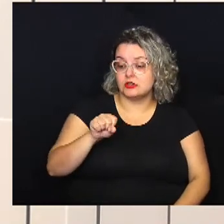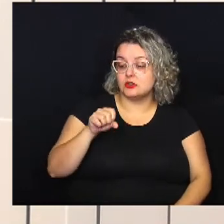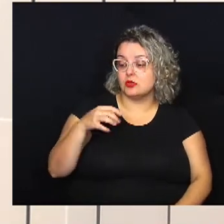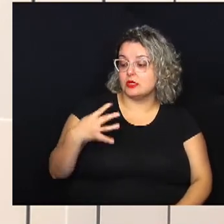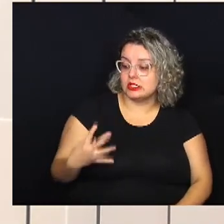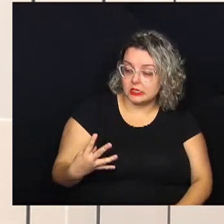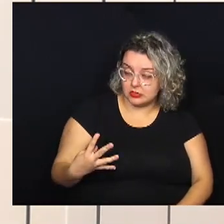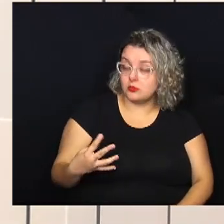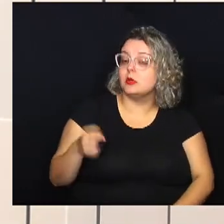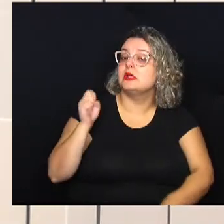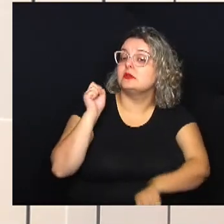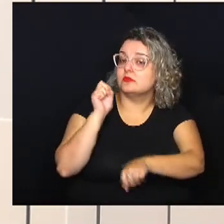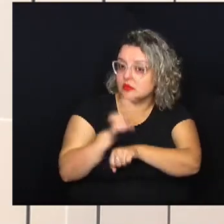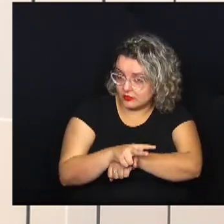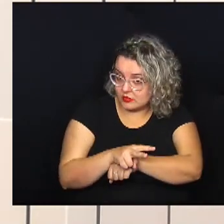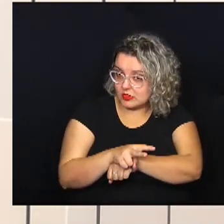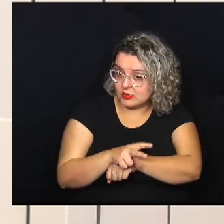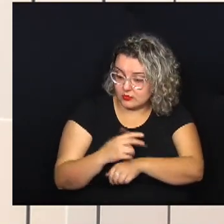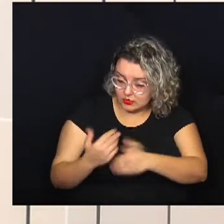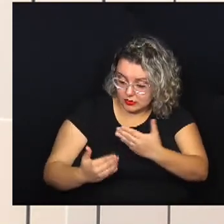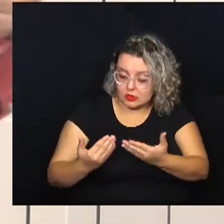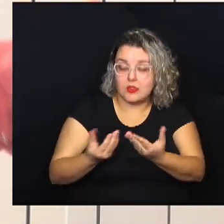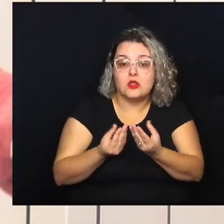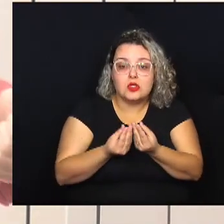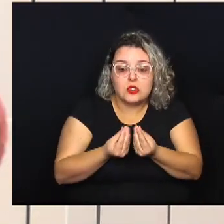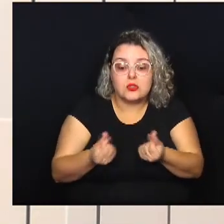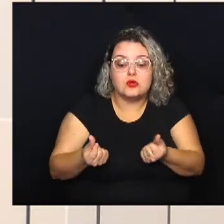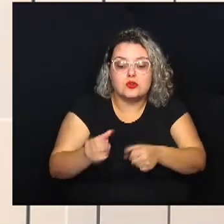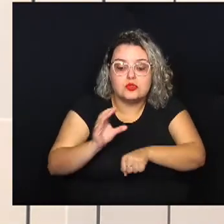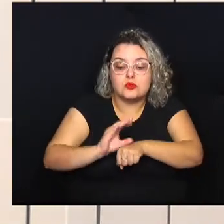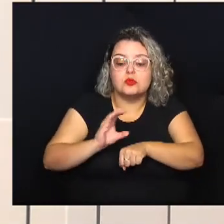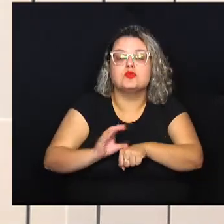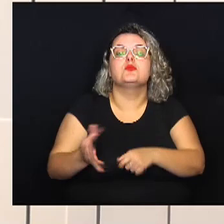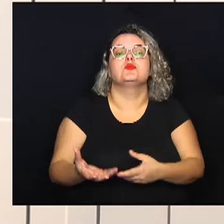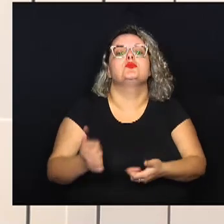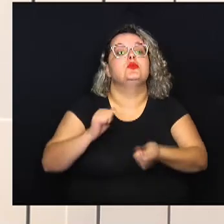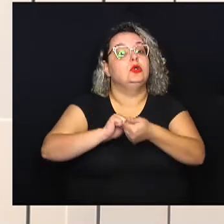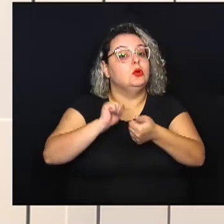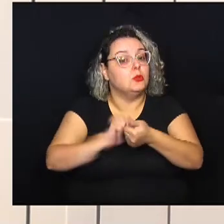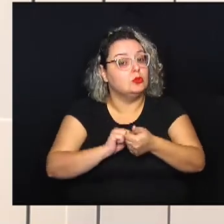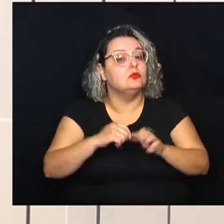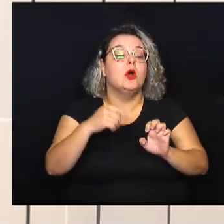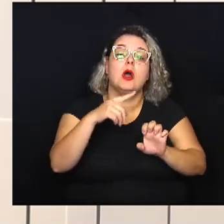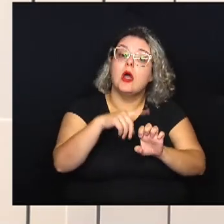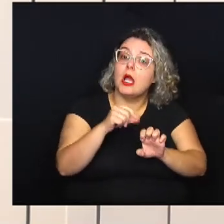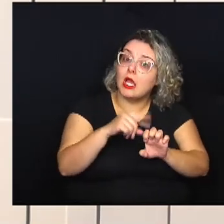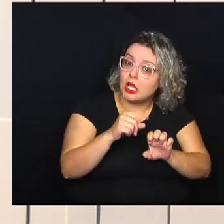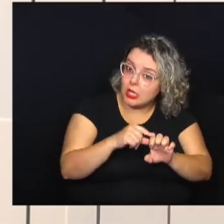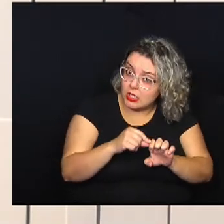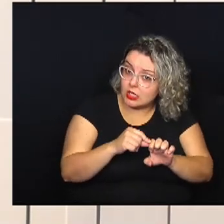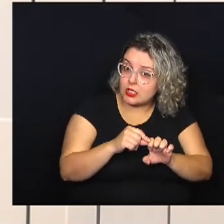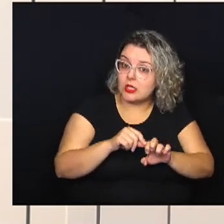3.284 vagas em curso de qualificação profissional, empreendedorismo. Entre os destaques